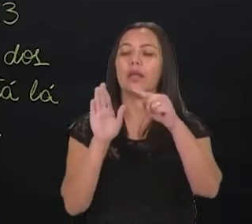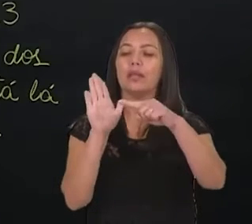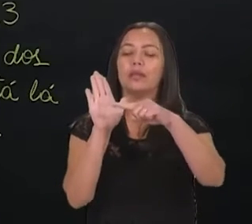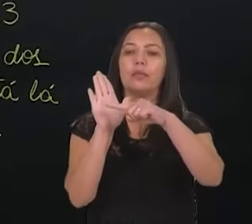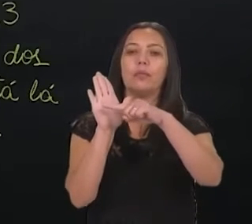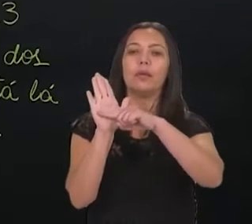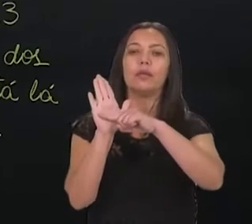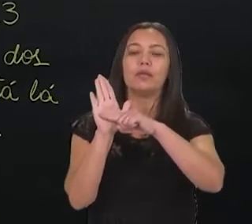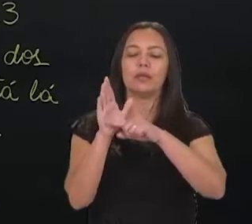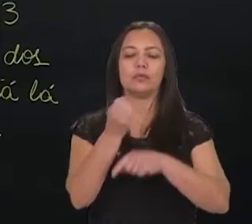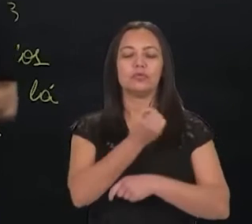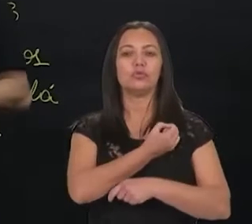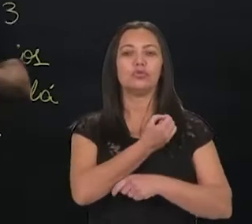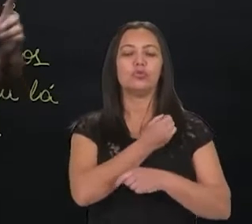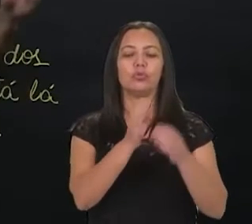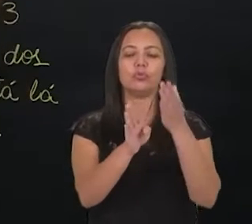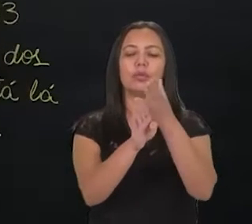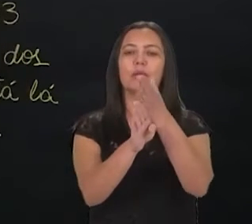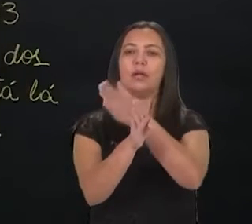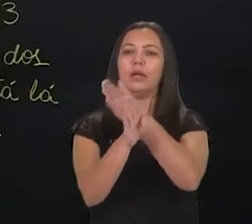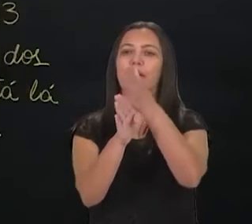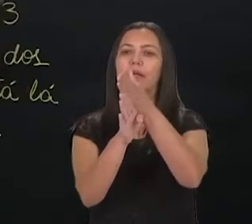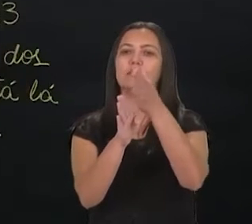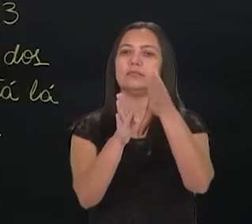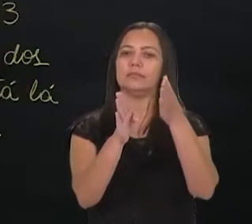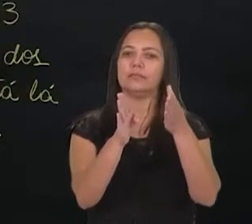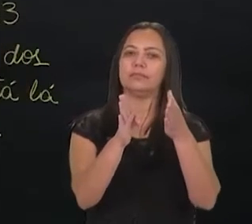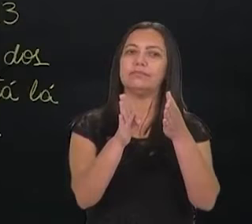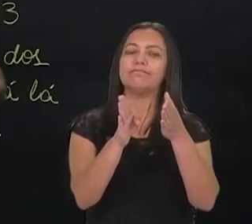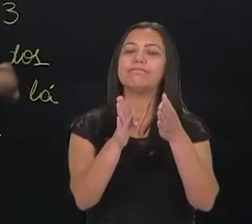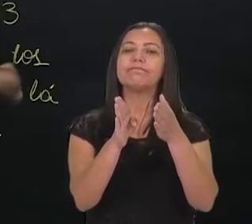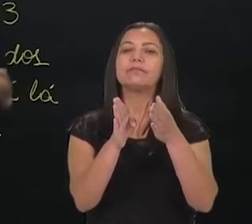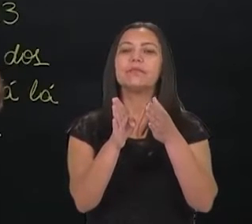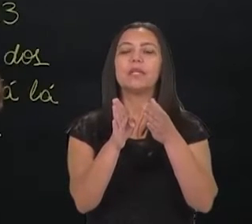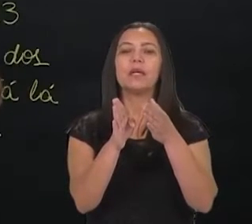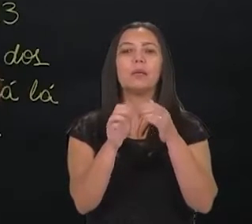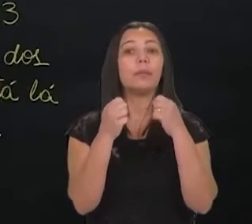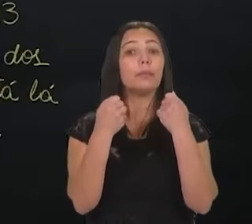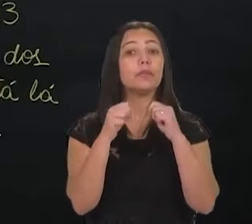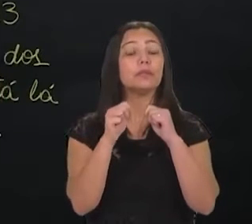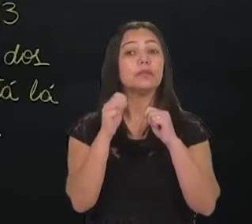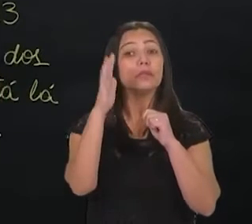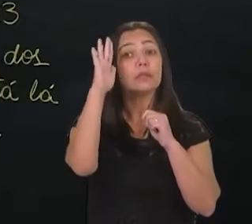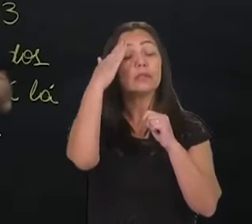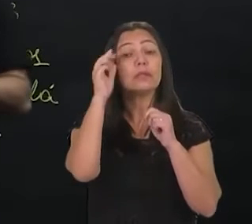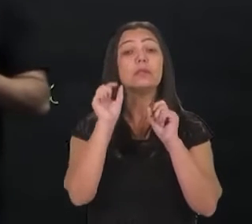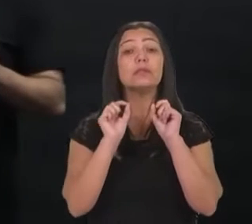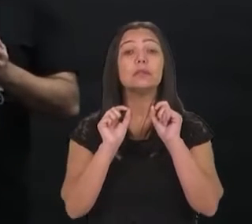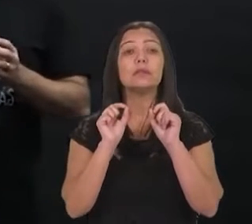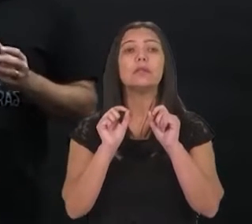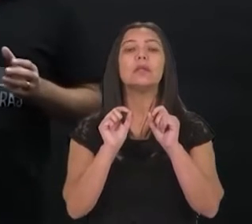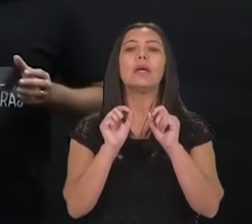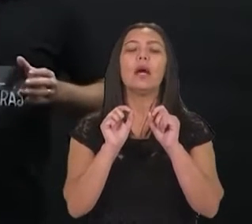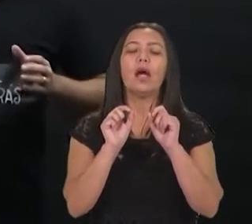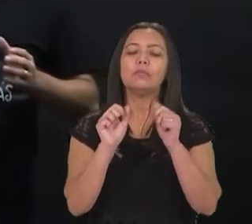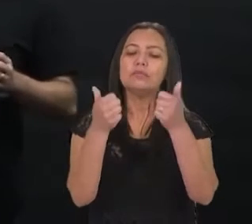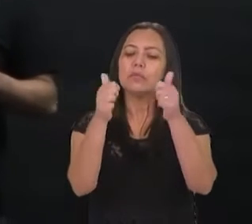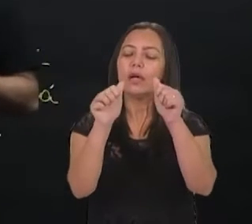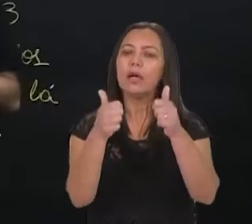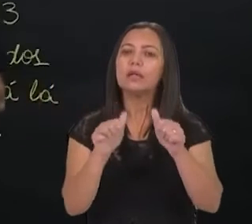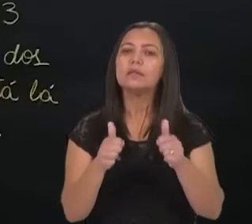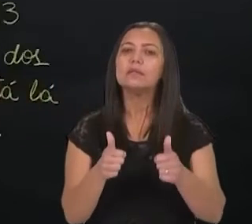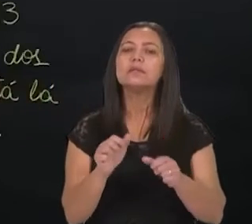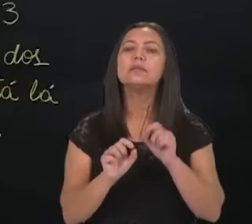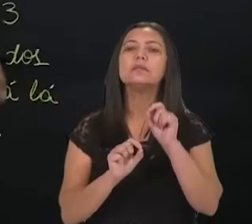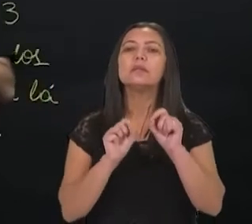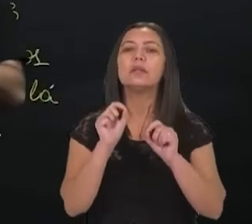da subtração de números inteiros. E aí você tem que reparar o seguinte, tá? Nós temos que analisar